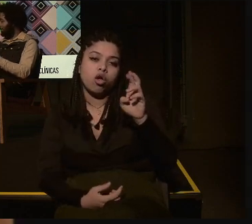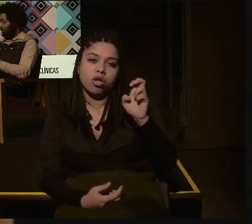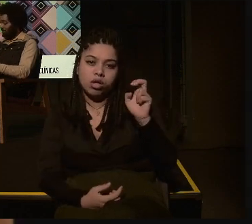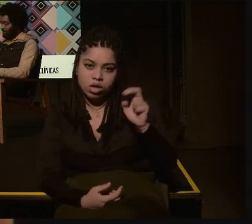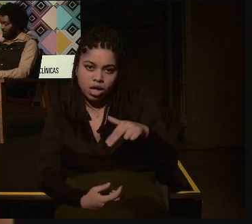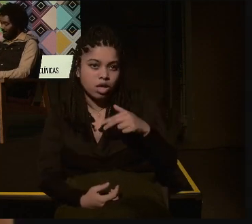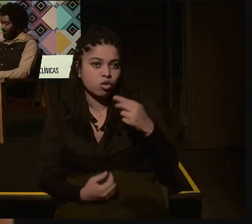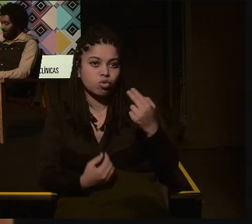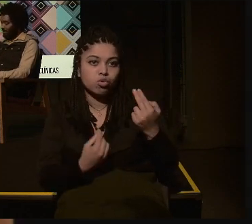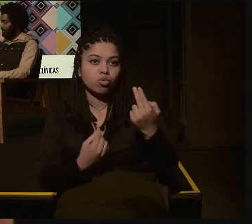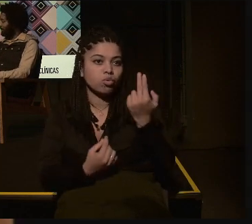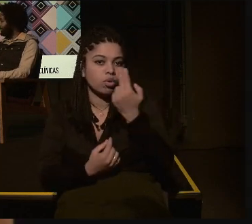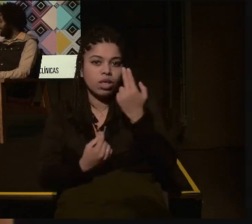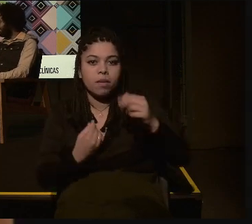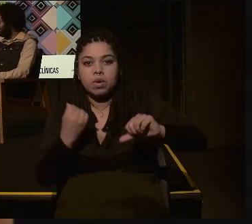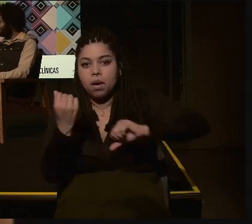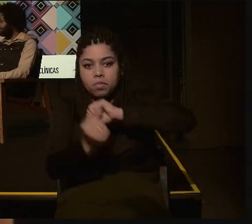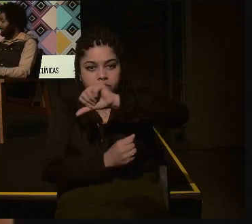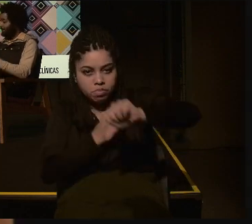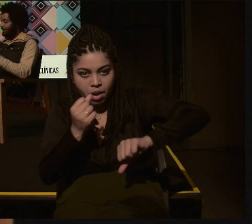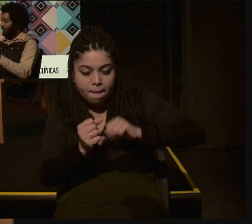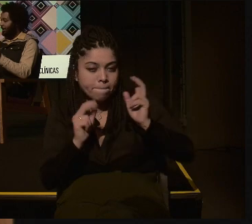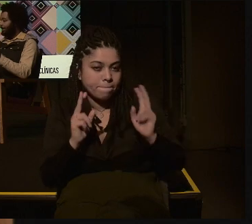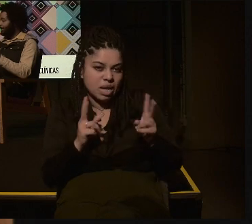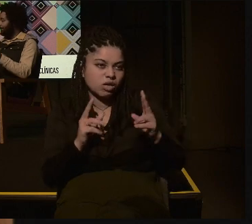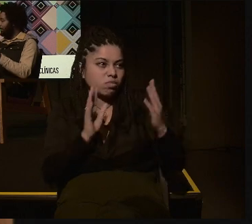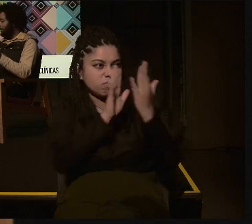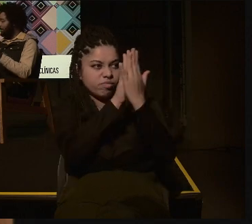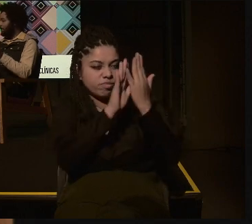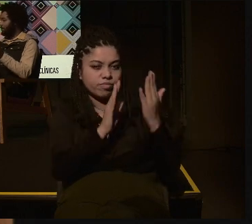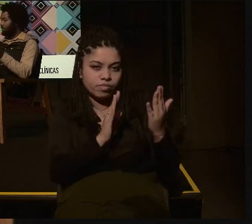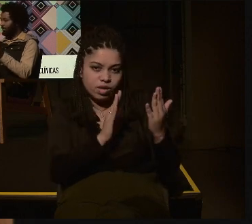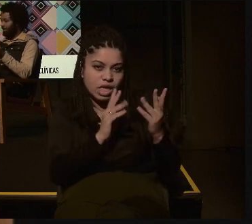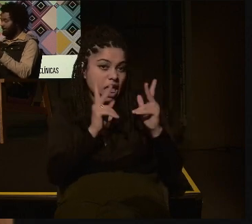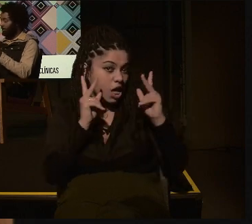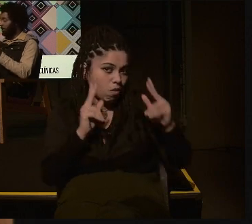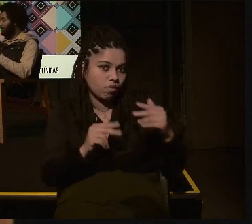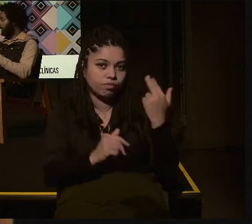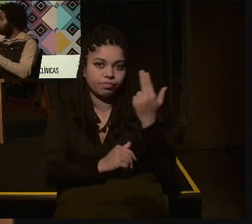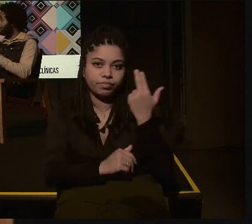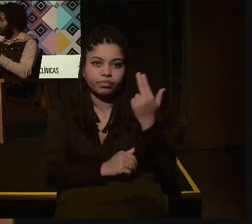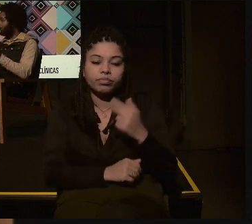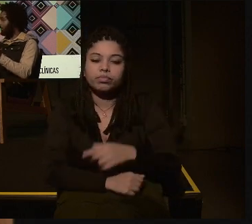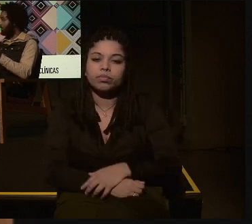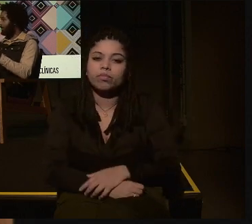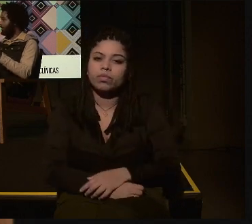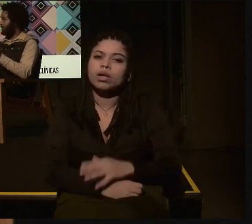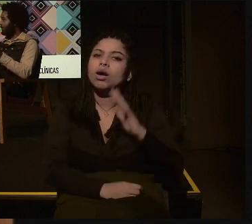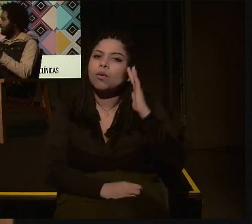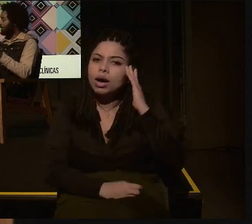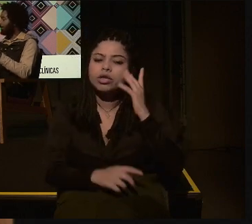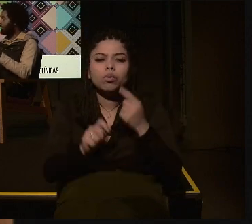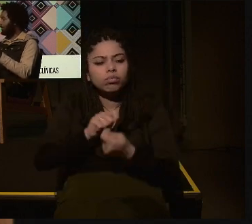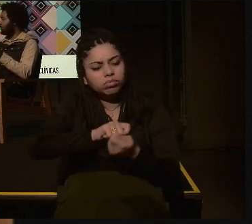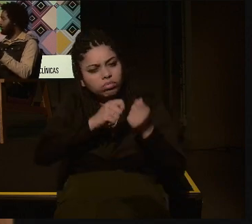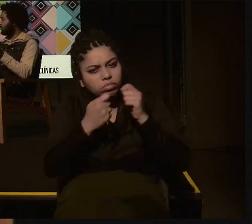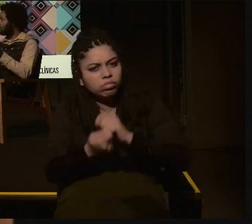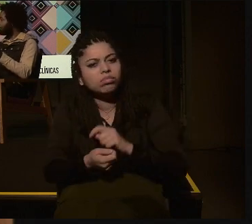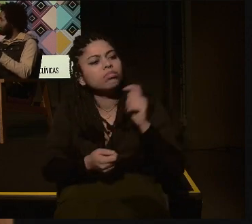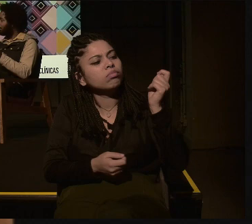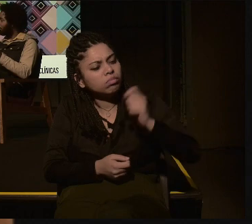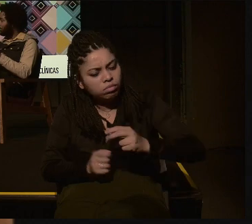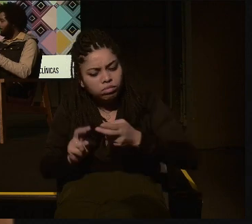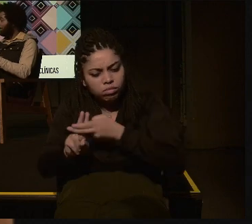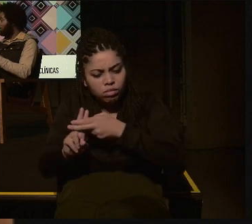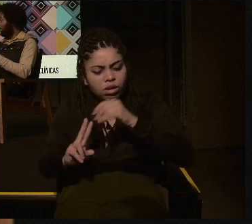opressor com as mesmas armas, né? E eu acho que você faz uma torção nisso, né? Você vai dizer, não, dá para usar o